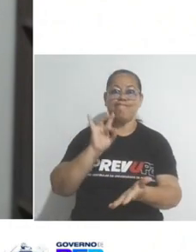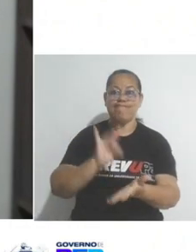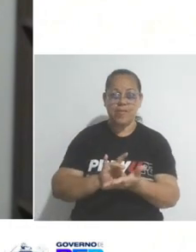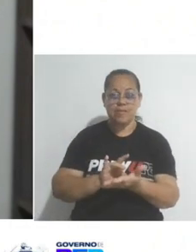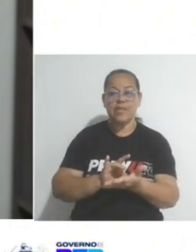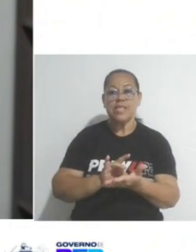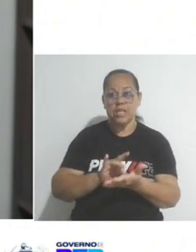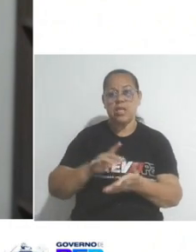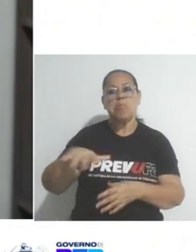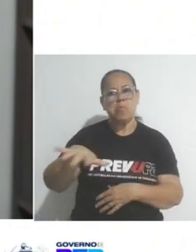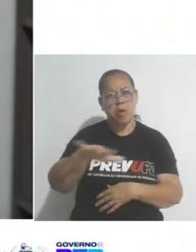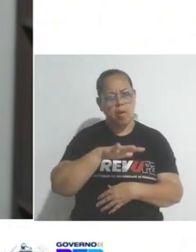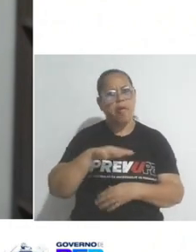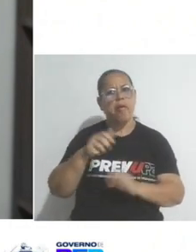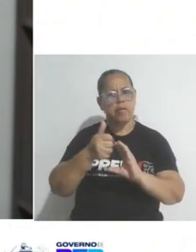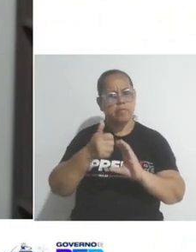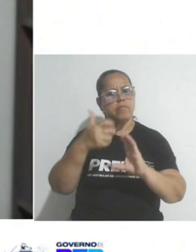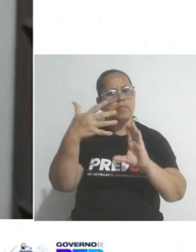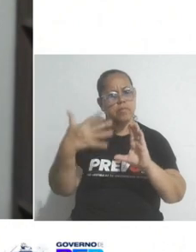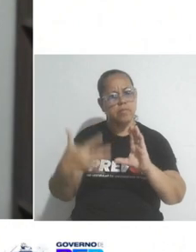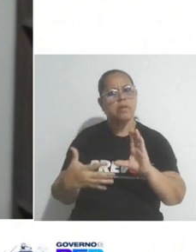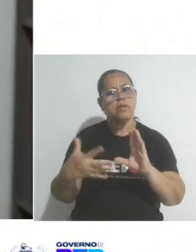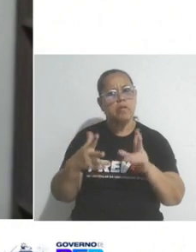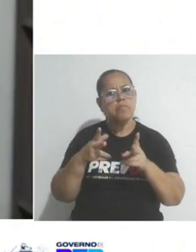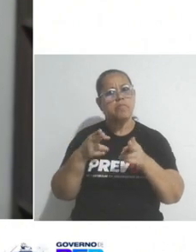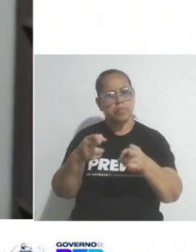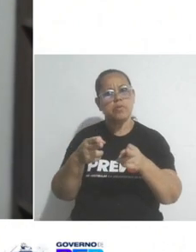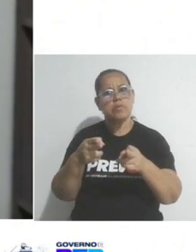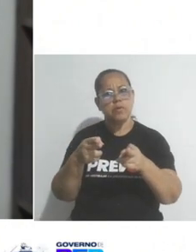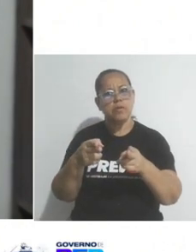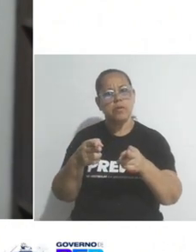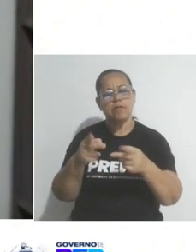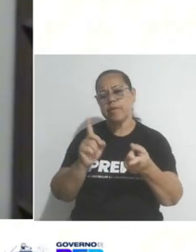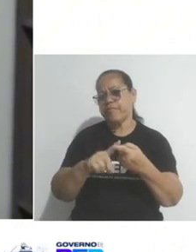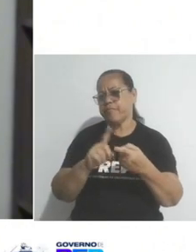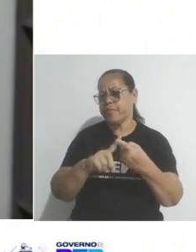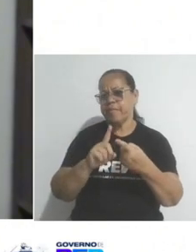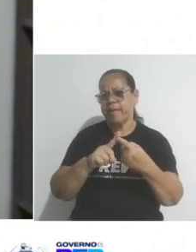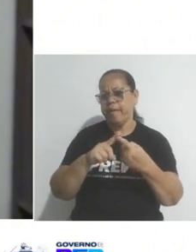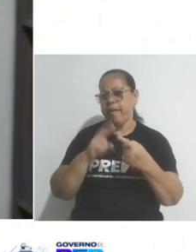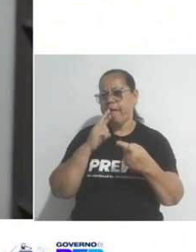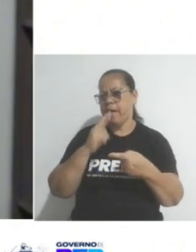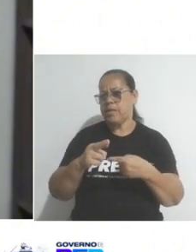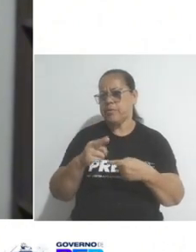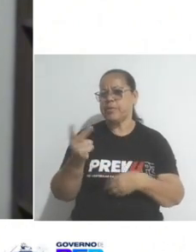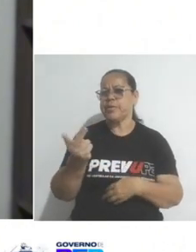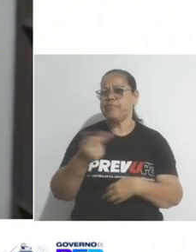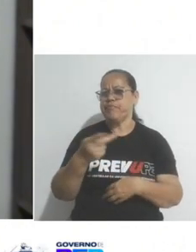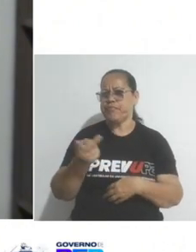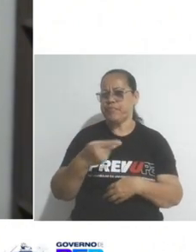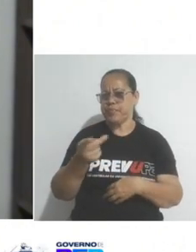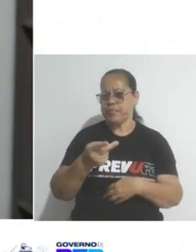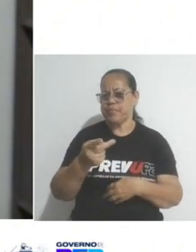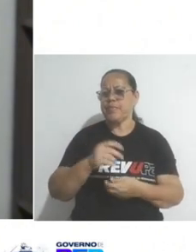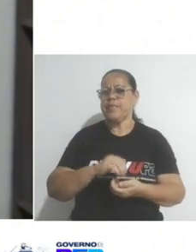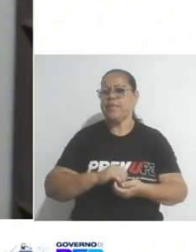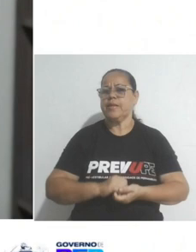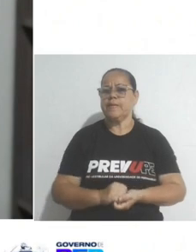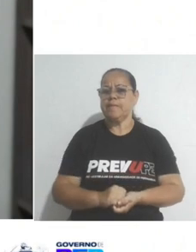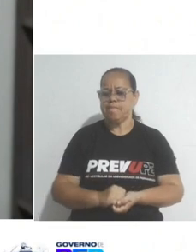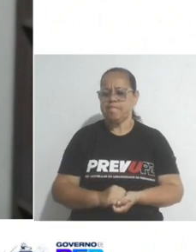é uma área com características homogêneas Então também não é disso que a gente está